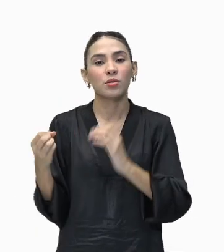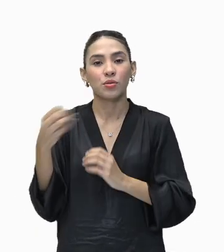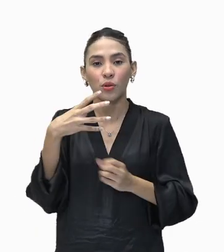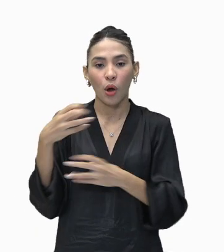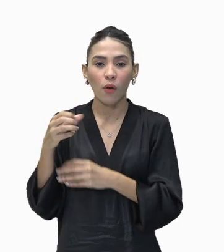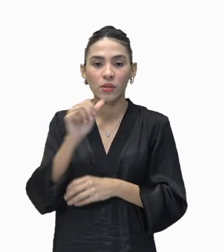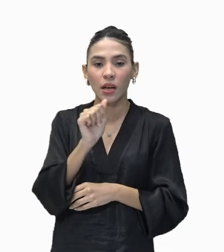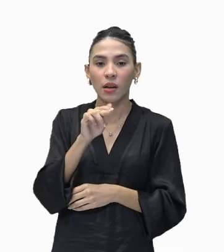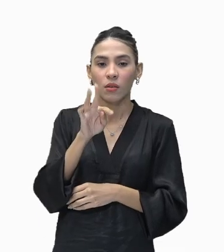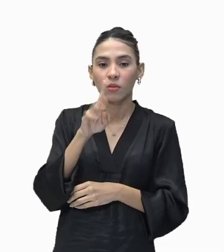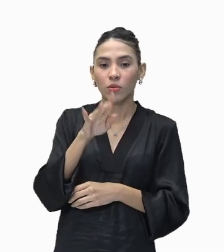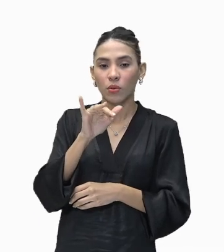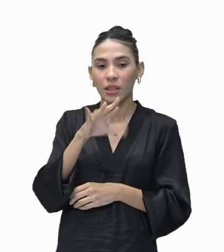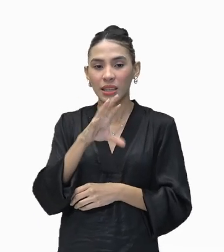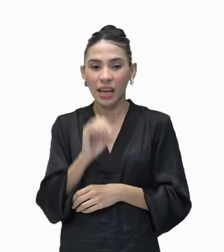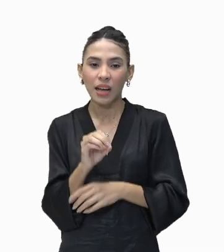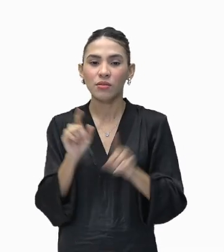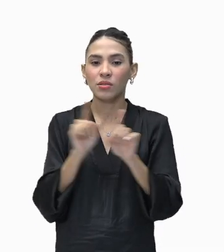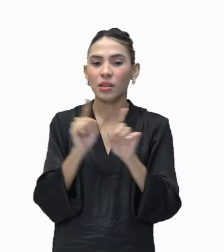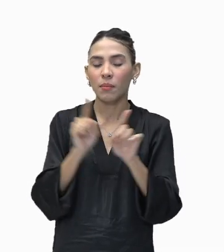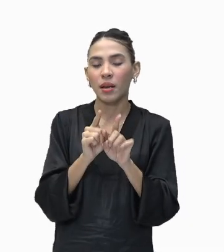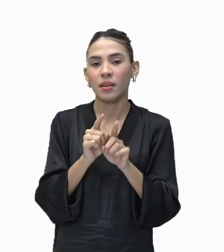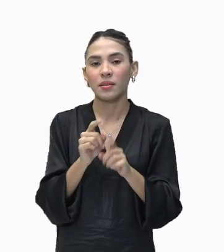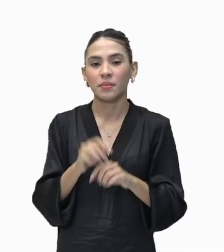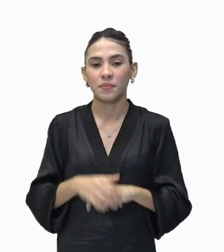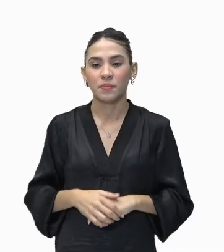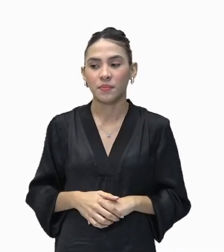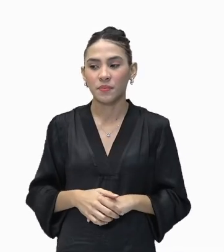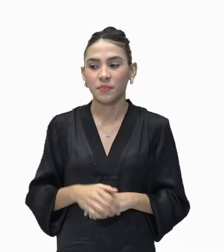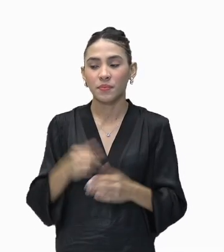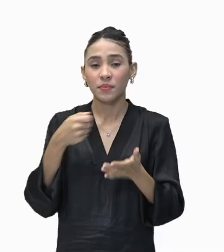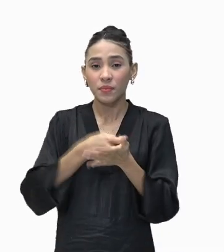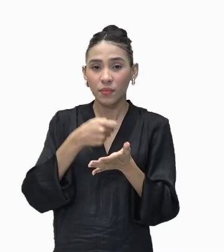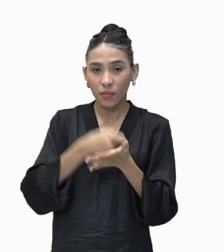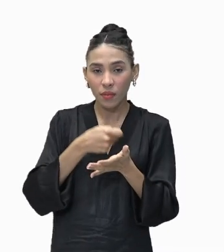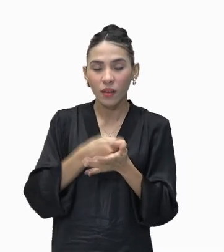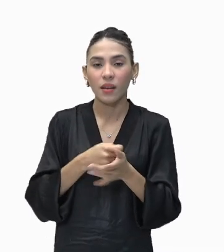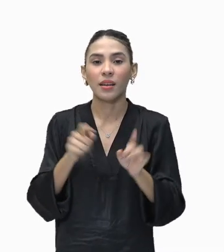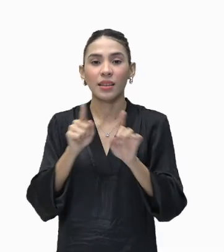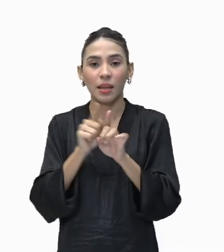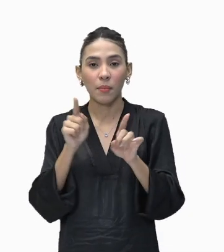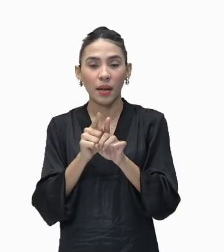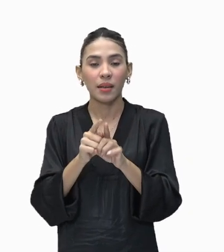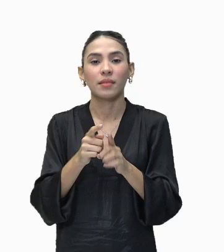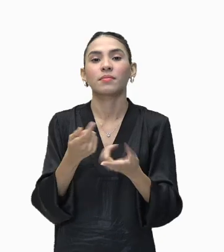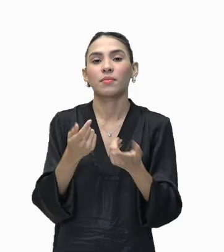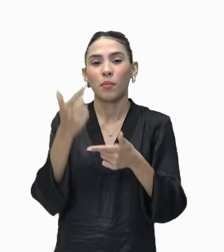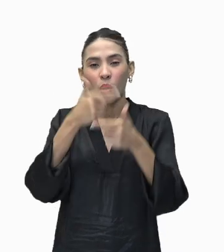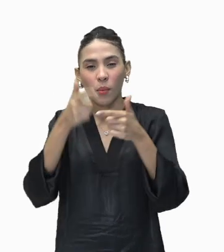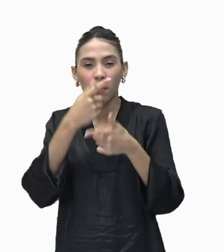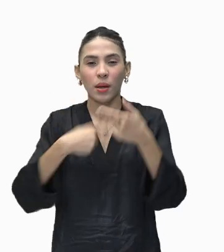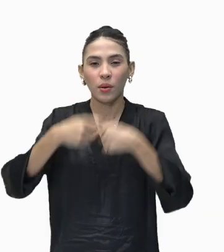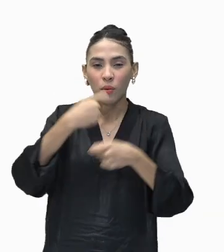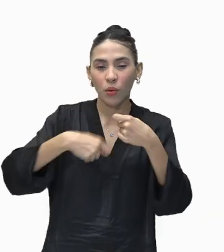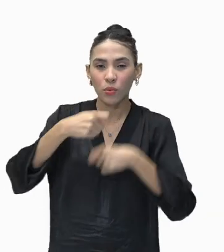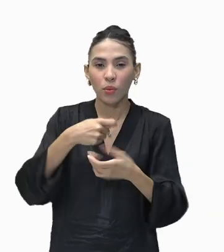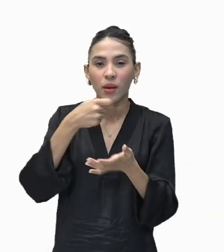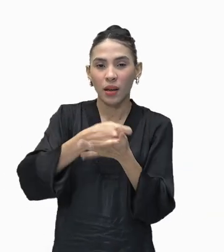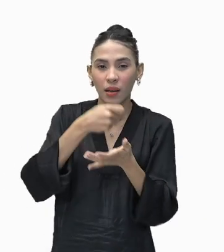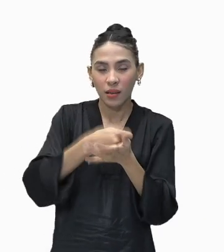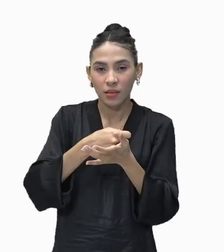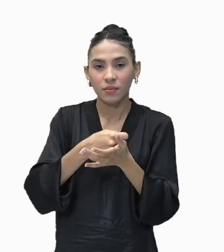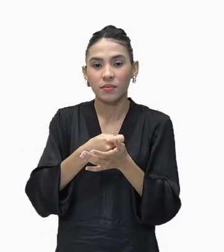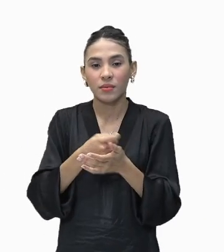autoritários, que também podem ser interpretadas como esses totalitários. A crise econômica contribuiu para a ascensão de regimes autoritários na